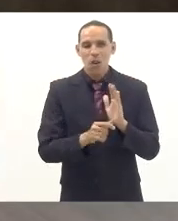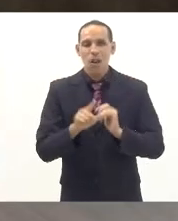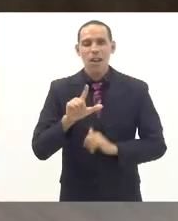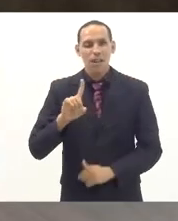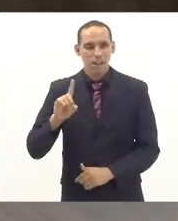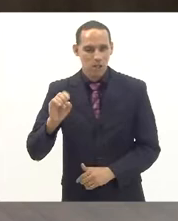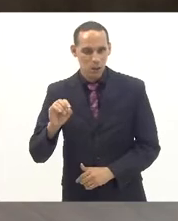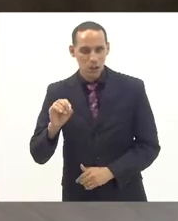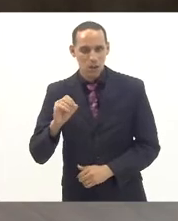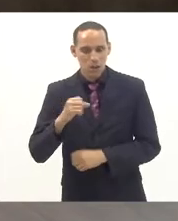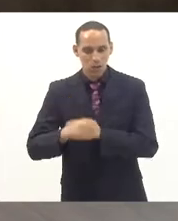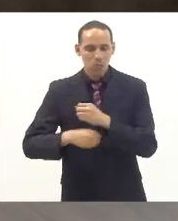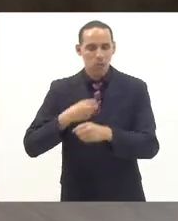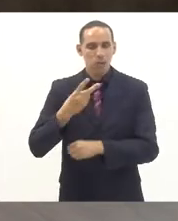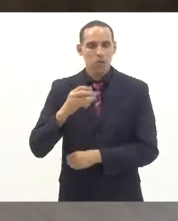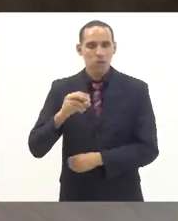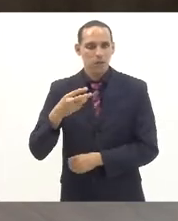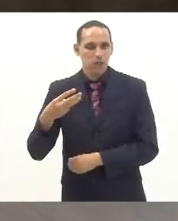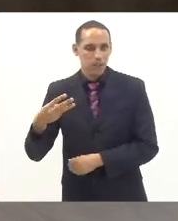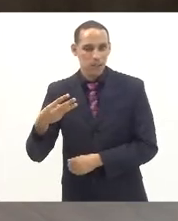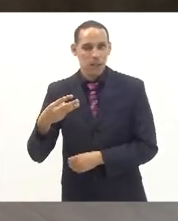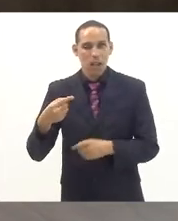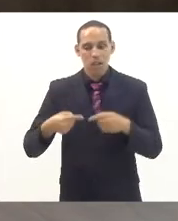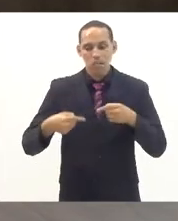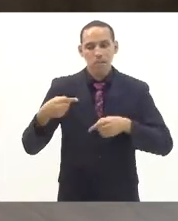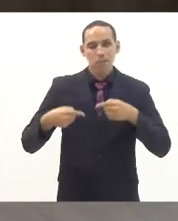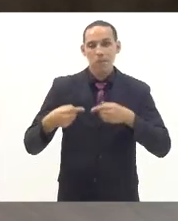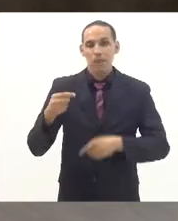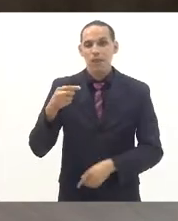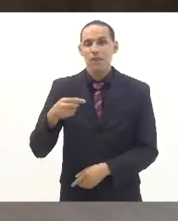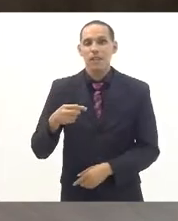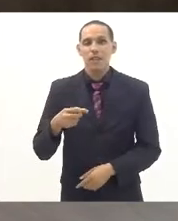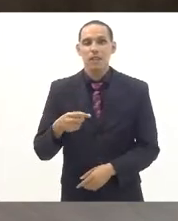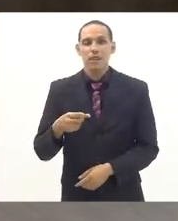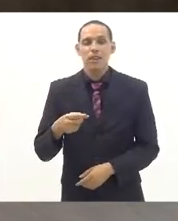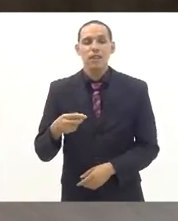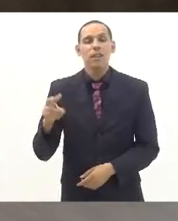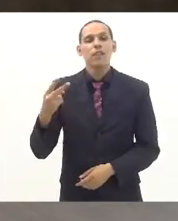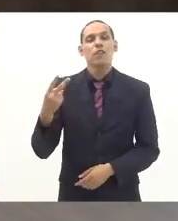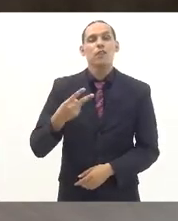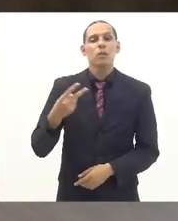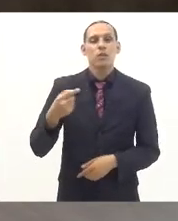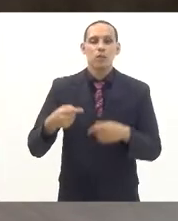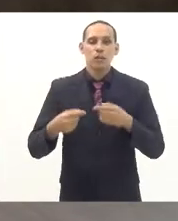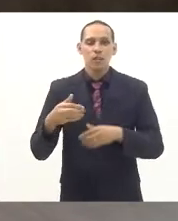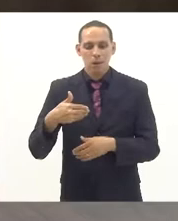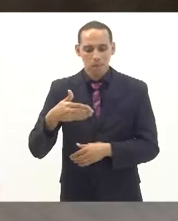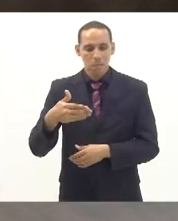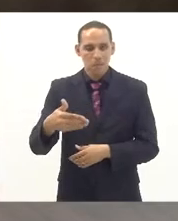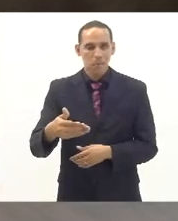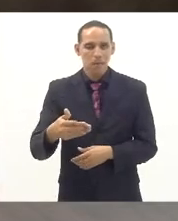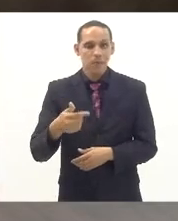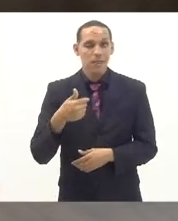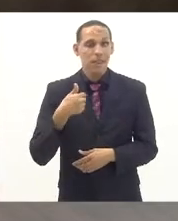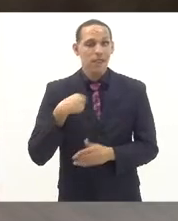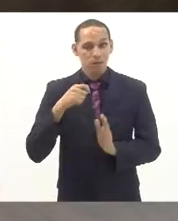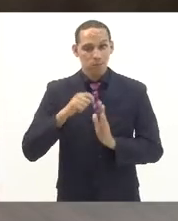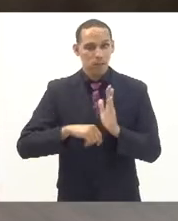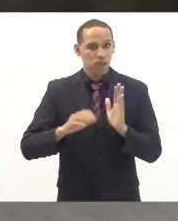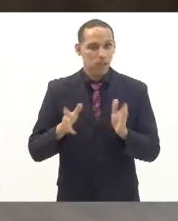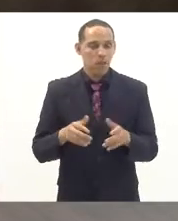nossa l de óleo 2023 que será discutido em si útil de segunda a última discussão daqui a pouco que eu já estou